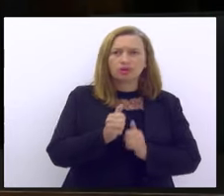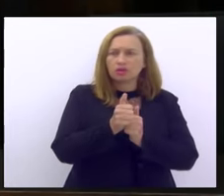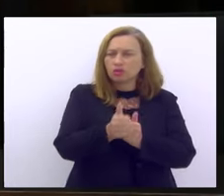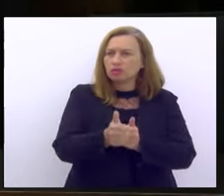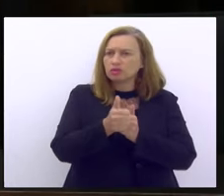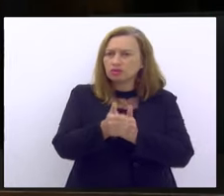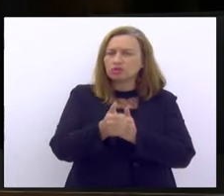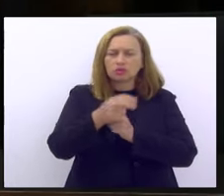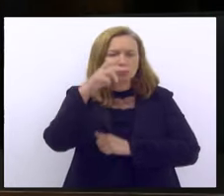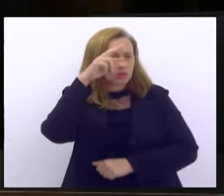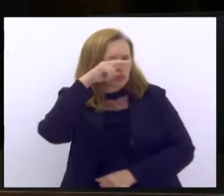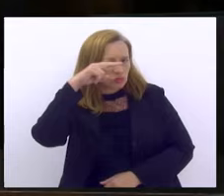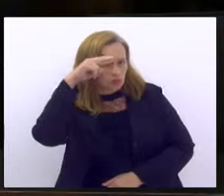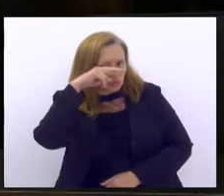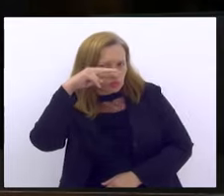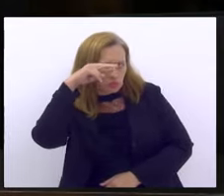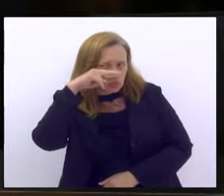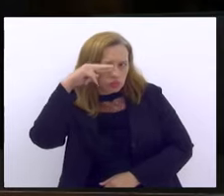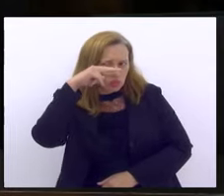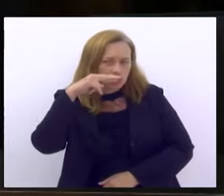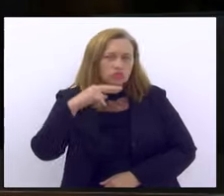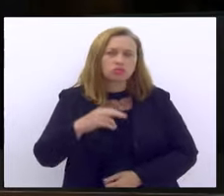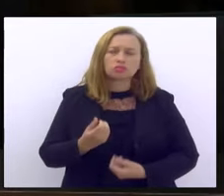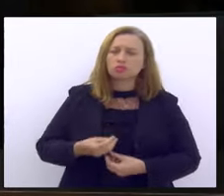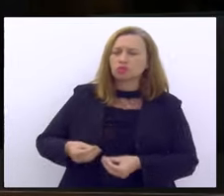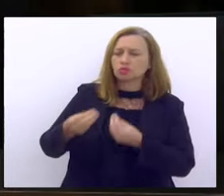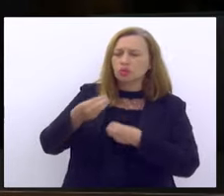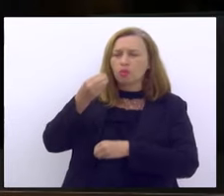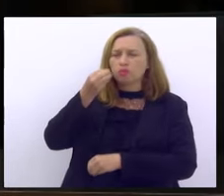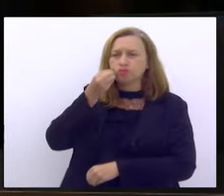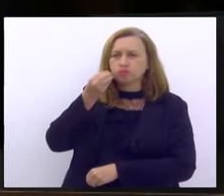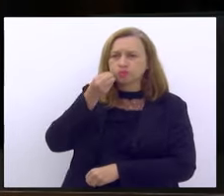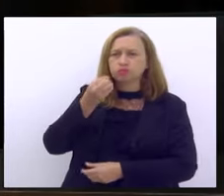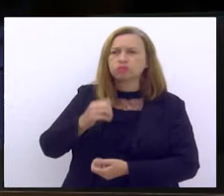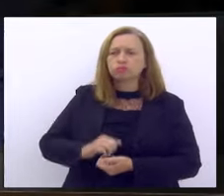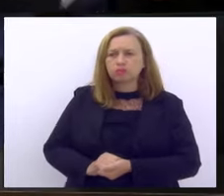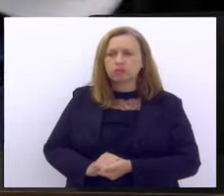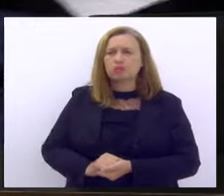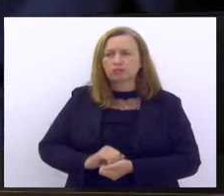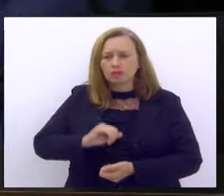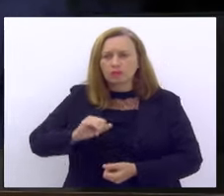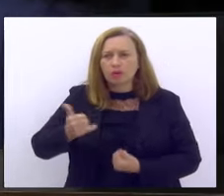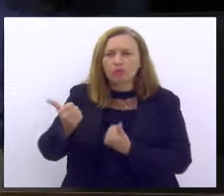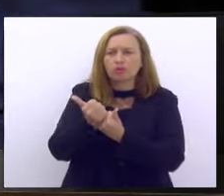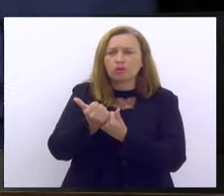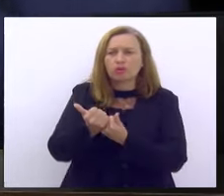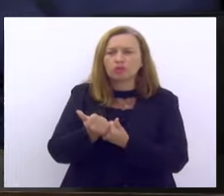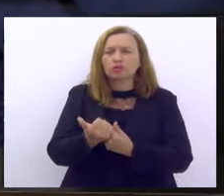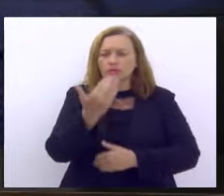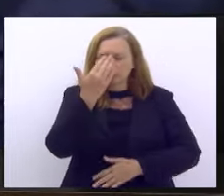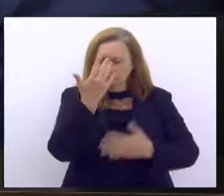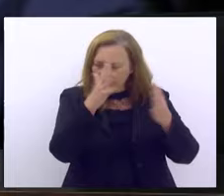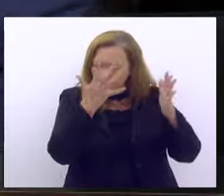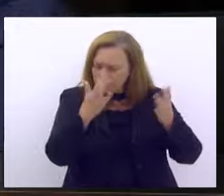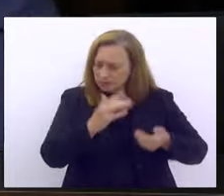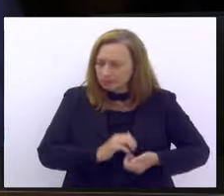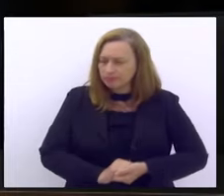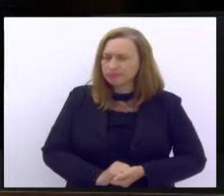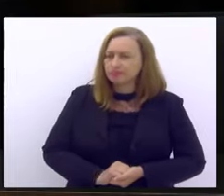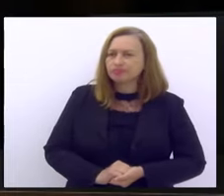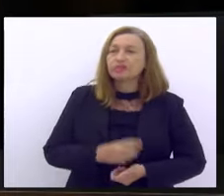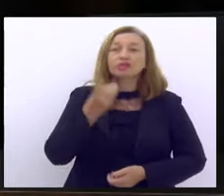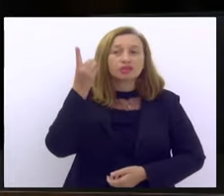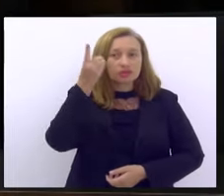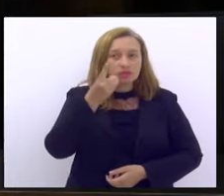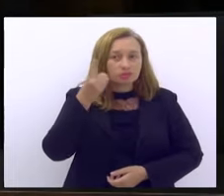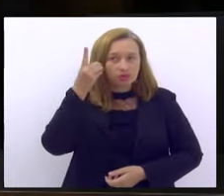as fiscalizações e nos dando apoio contra essas ilegalidades. Parabéns ao Recon.